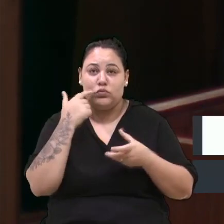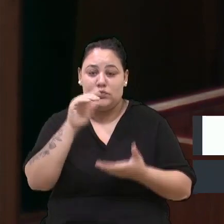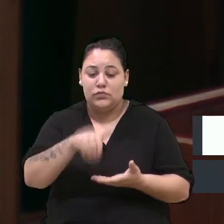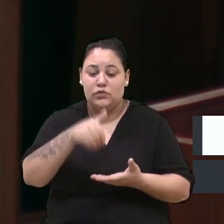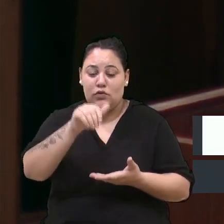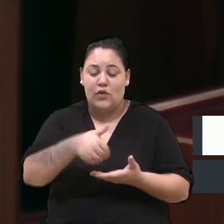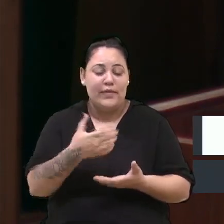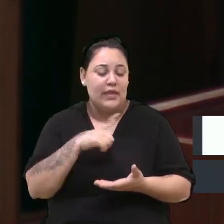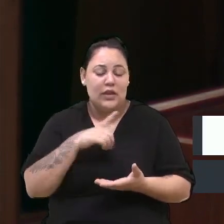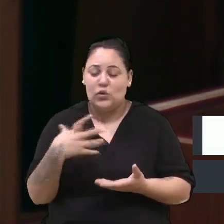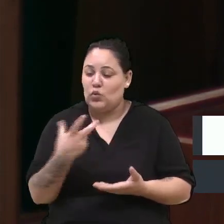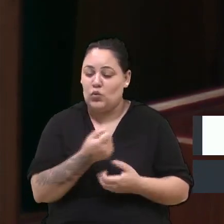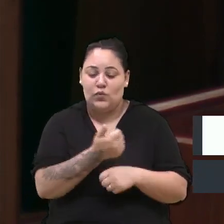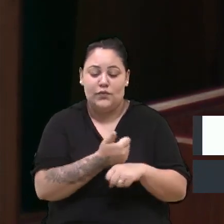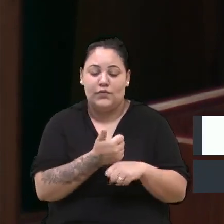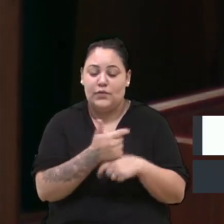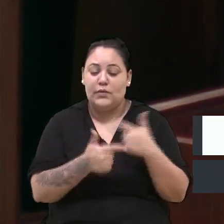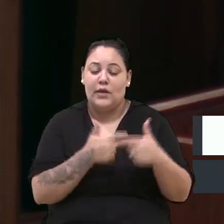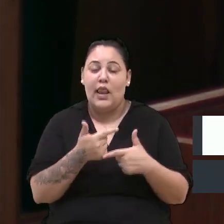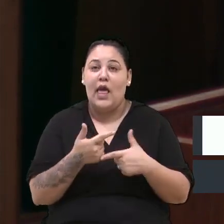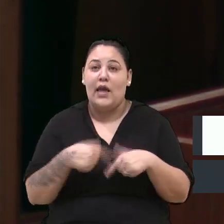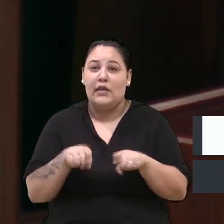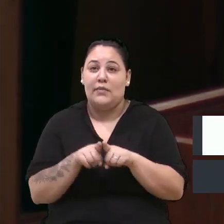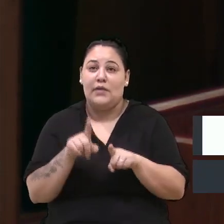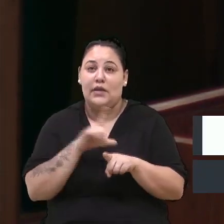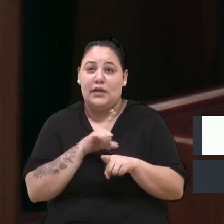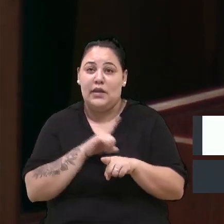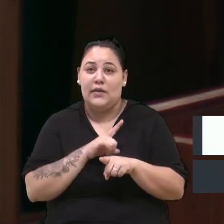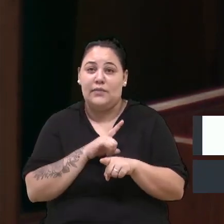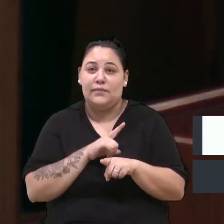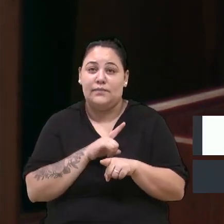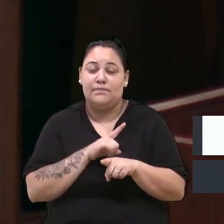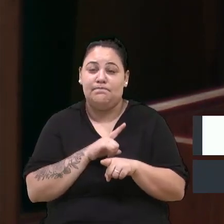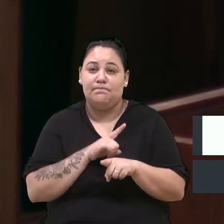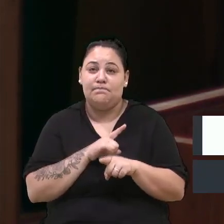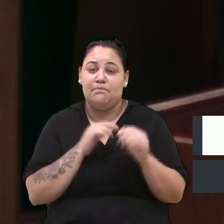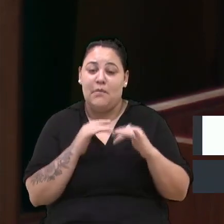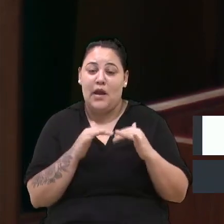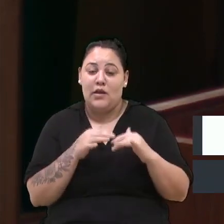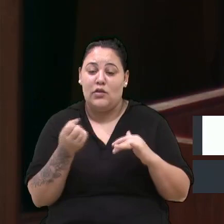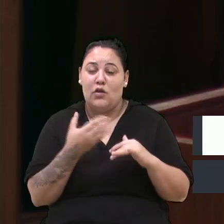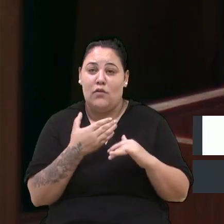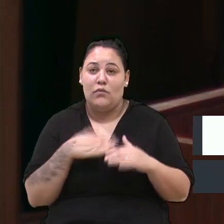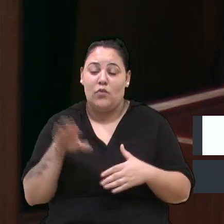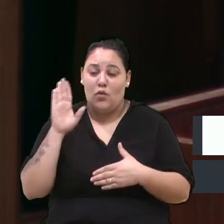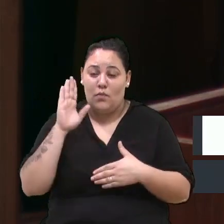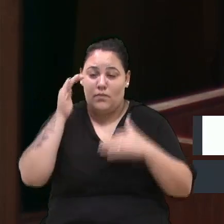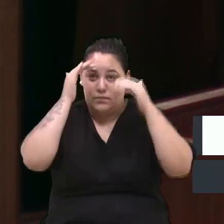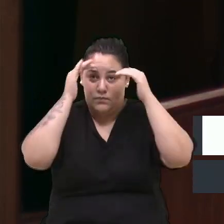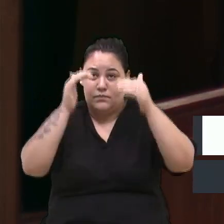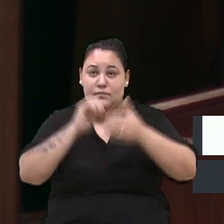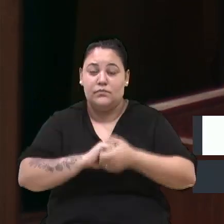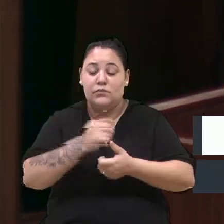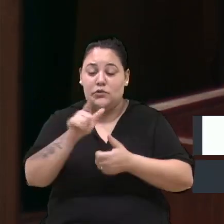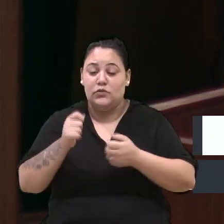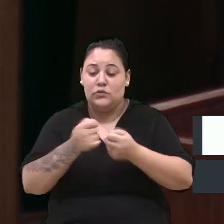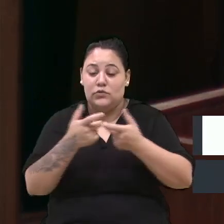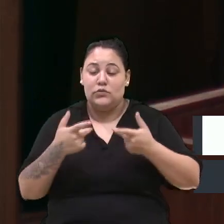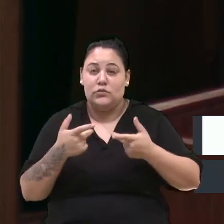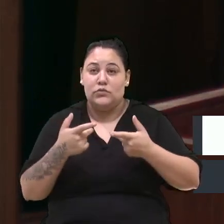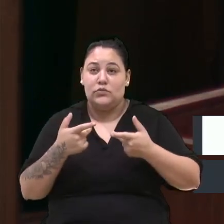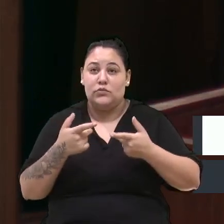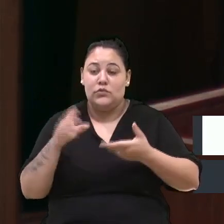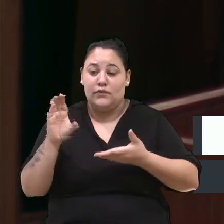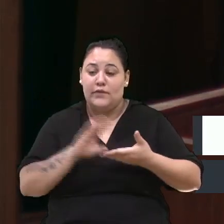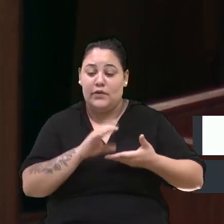retroescavadeira. E tem também uma pá carregadeira que antes não tinha. Promessa cumprida. O restante do dinheiro foi para a